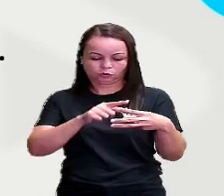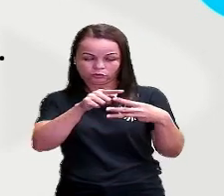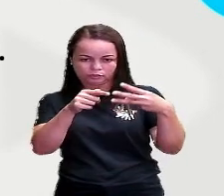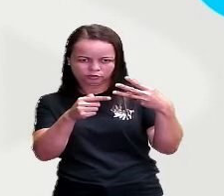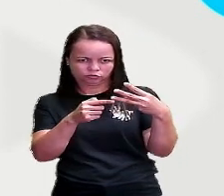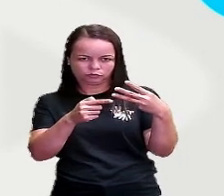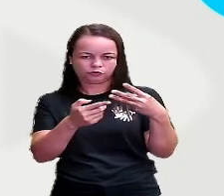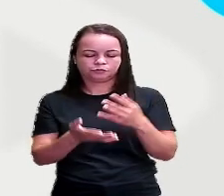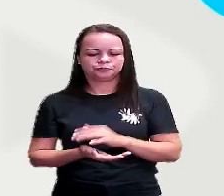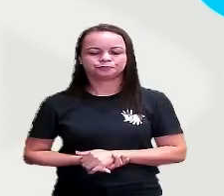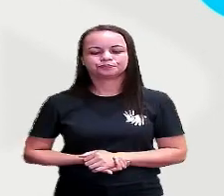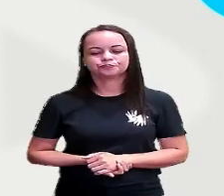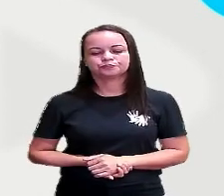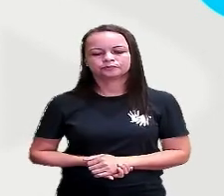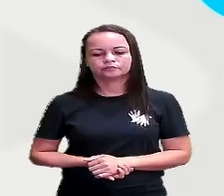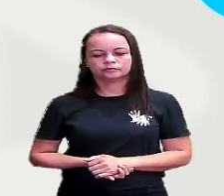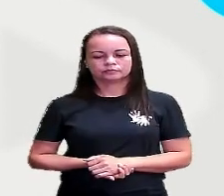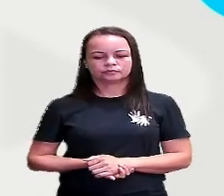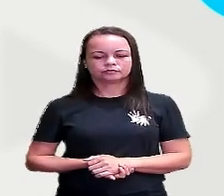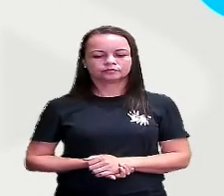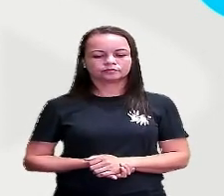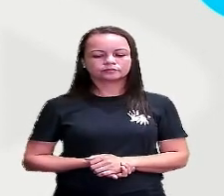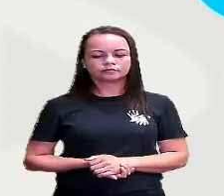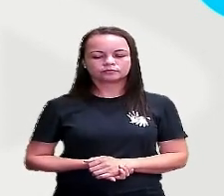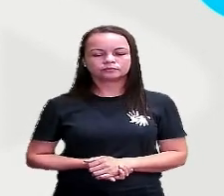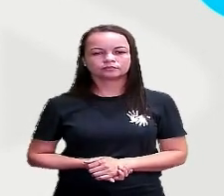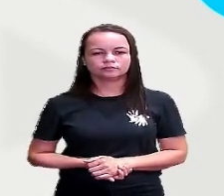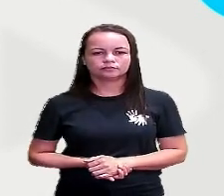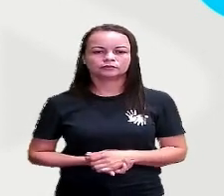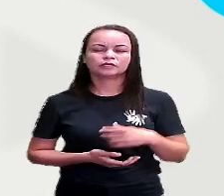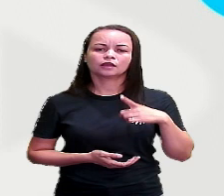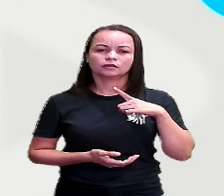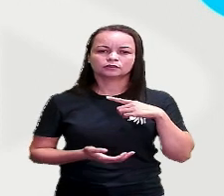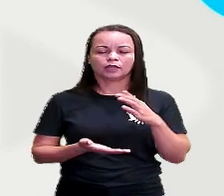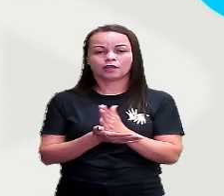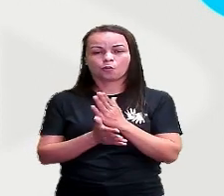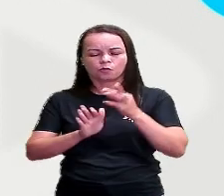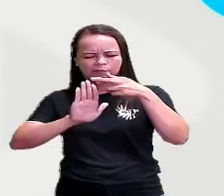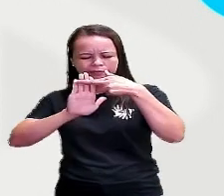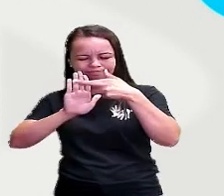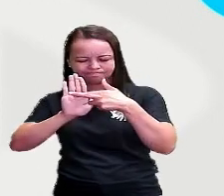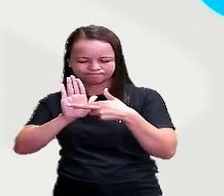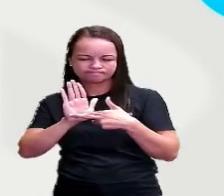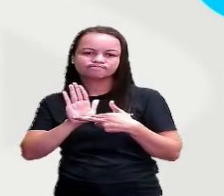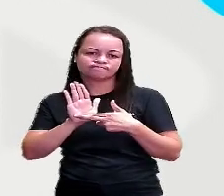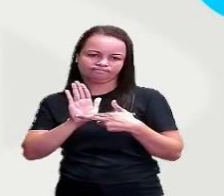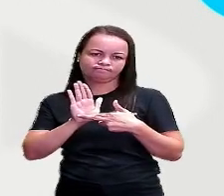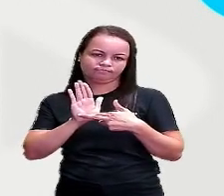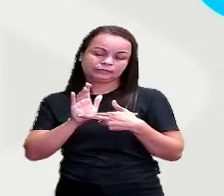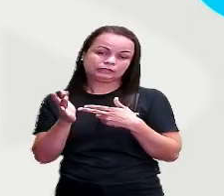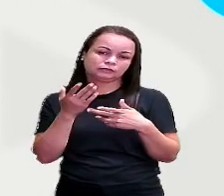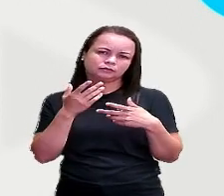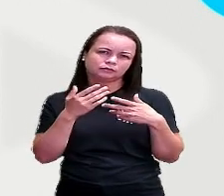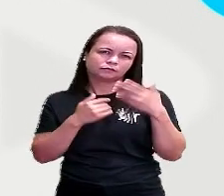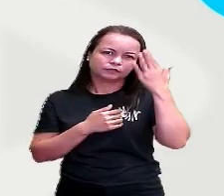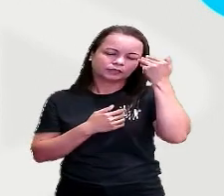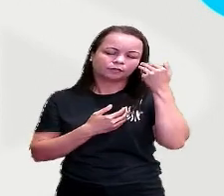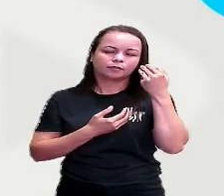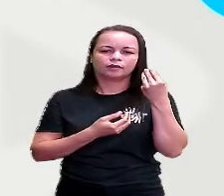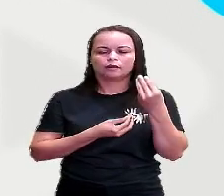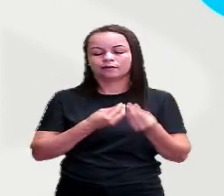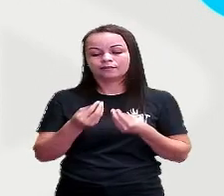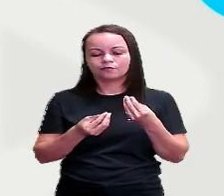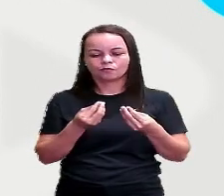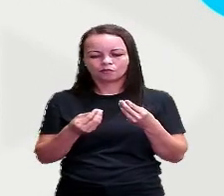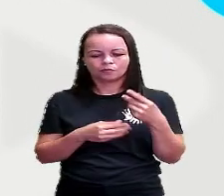bom? Então, vamos lá. Tem algumas regras. Como eu vou saber então, né?